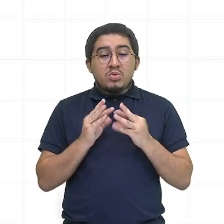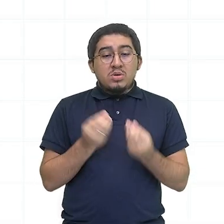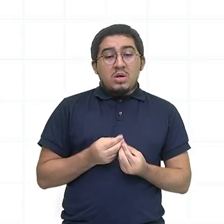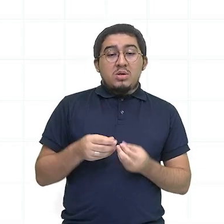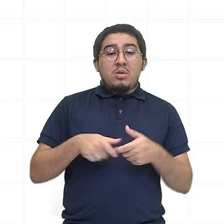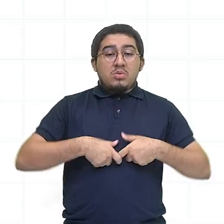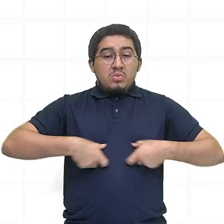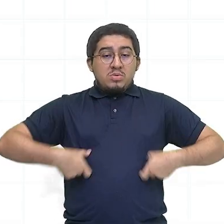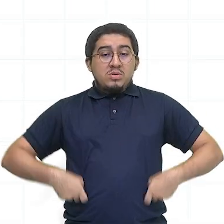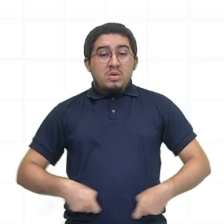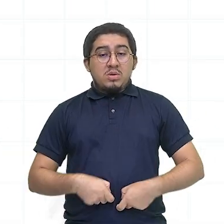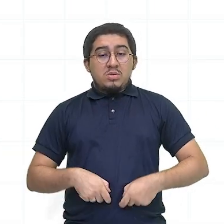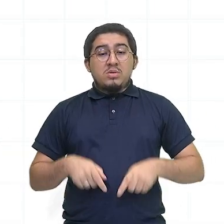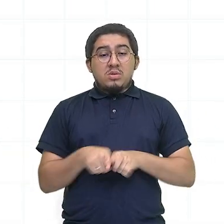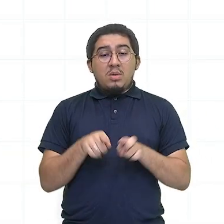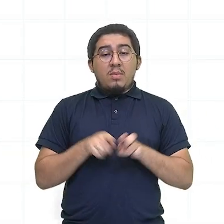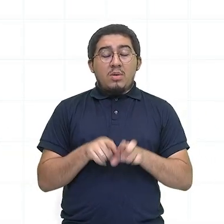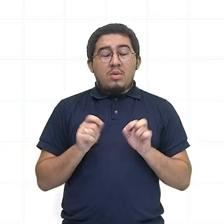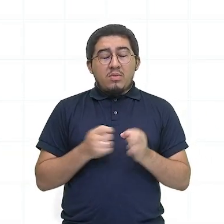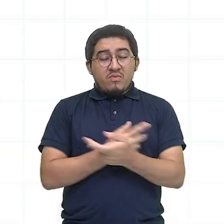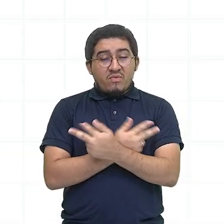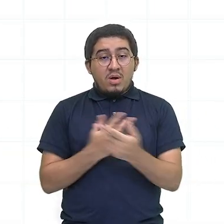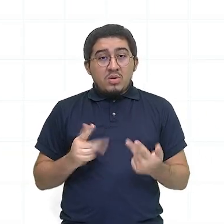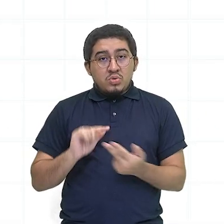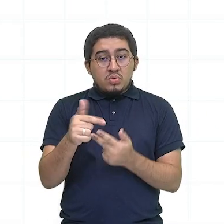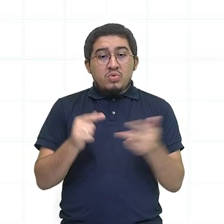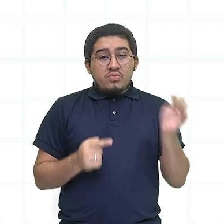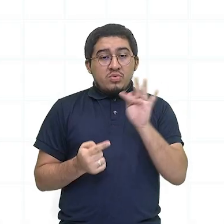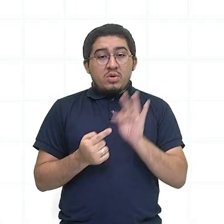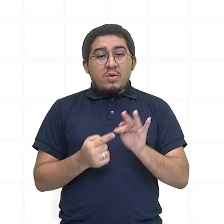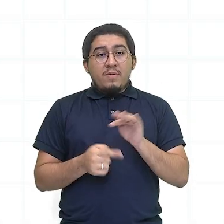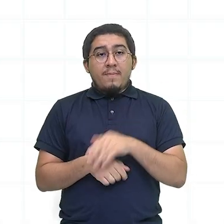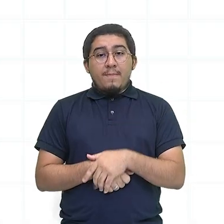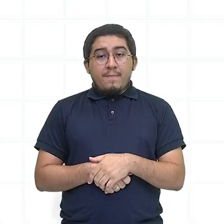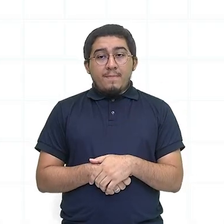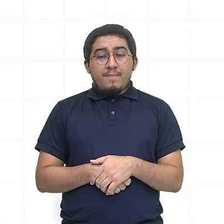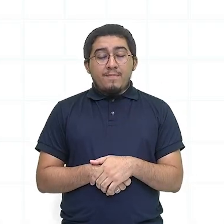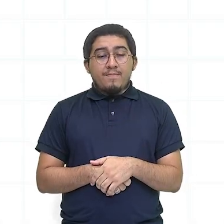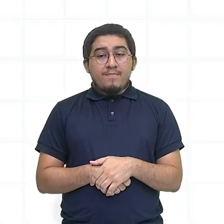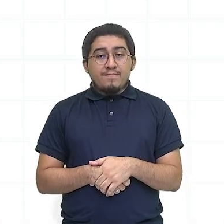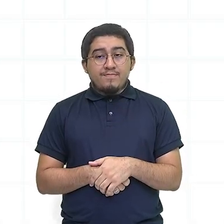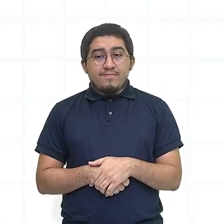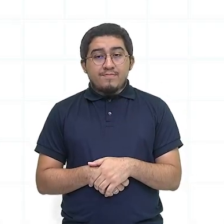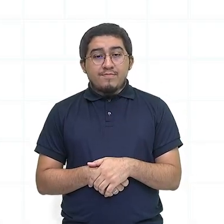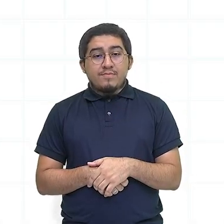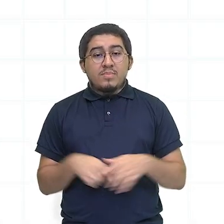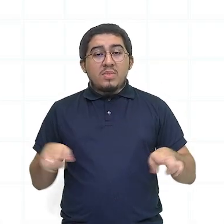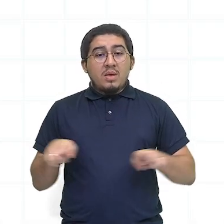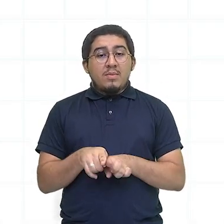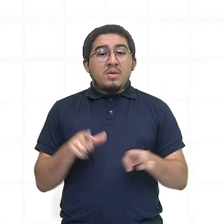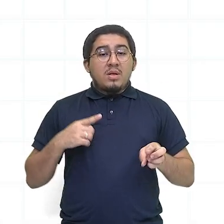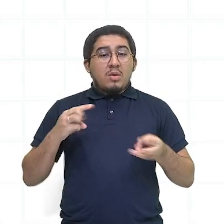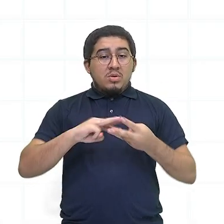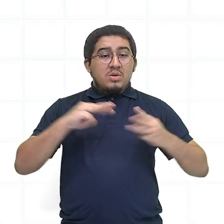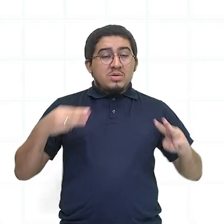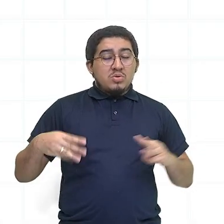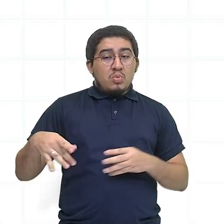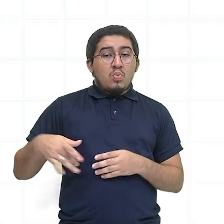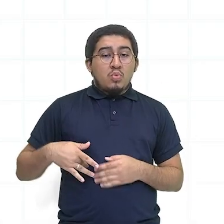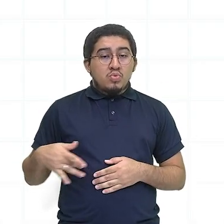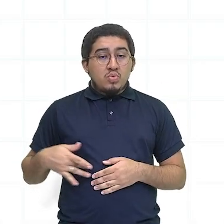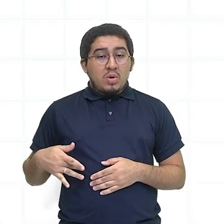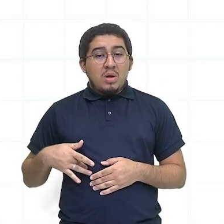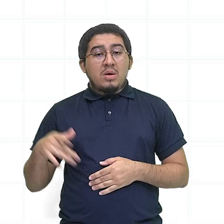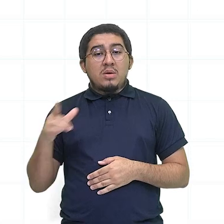intestinos delgado e grosso, entre outras funções. Temos o tecido muscular, que ele é um tecido animal que